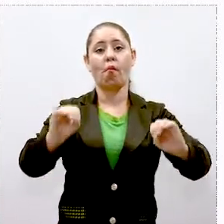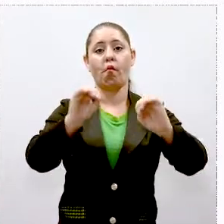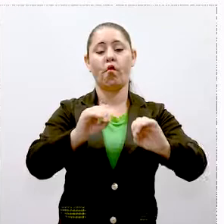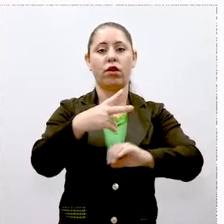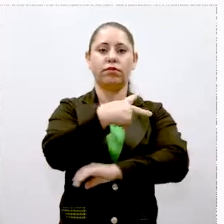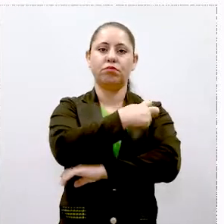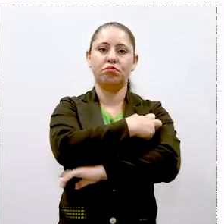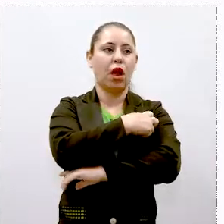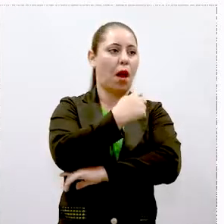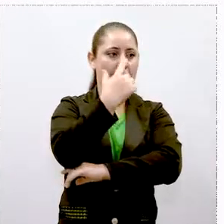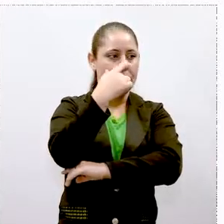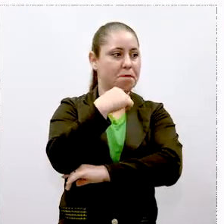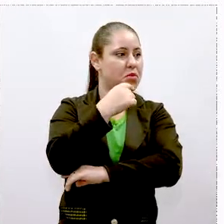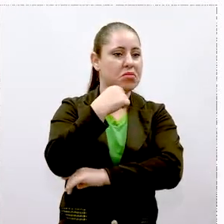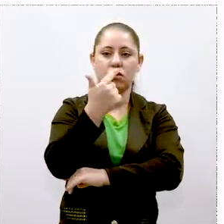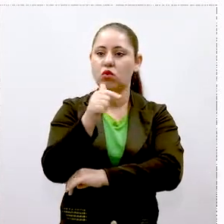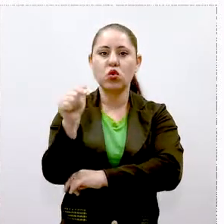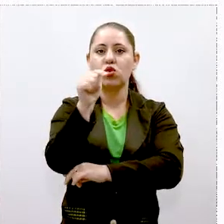para serem aplicadas.